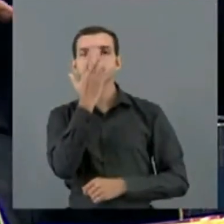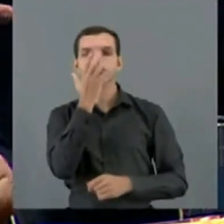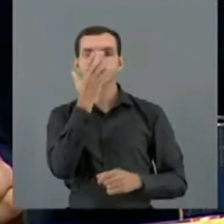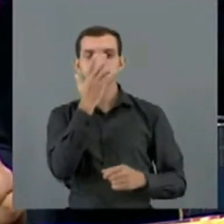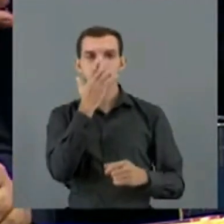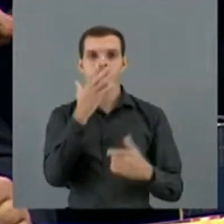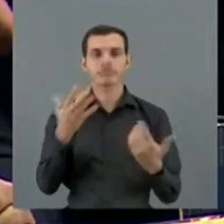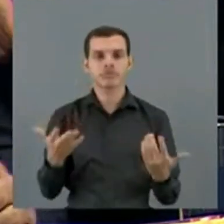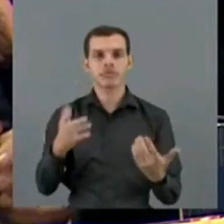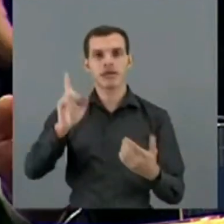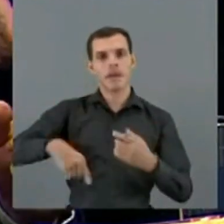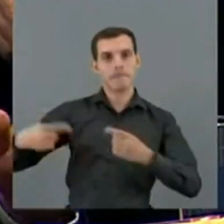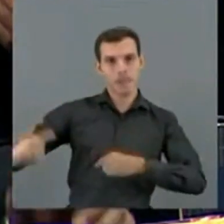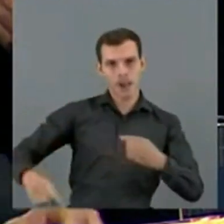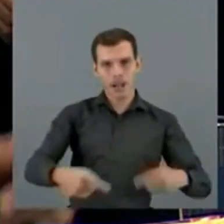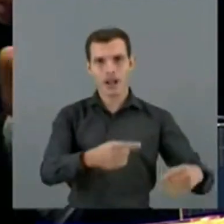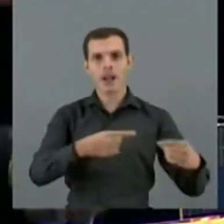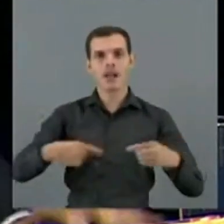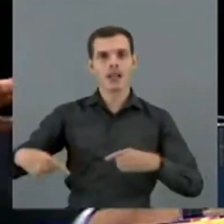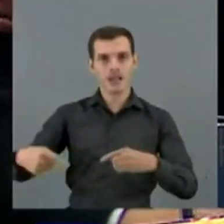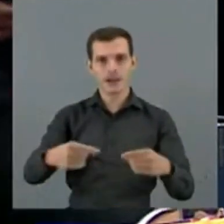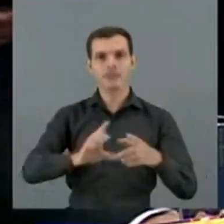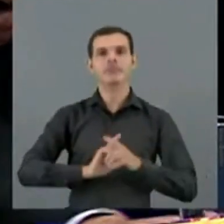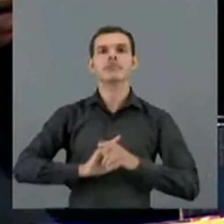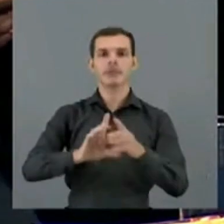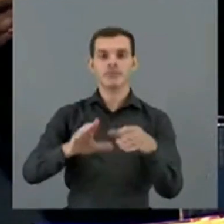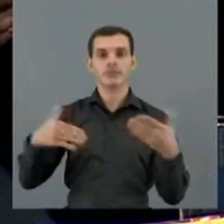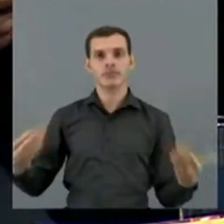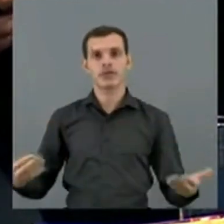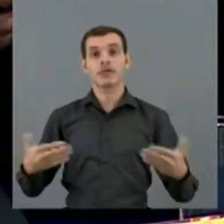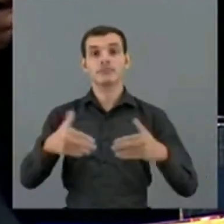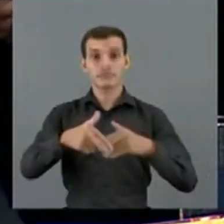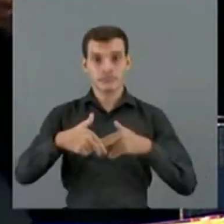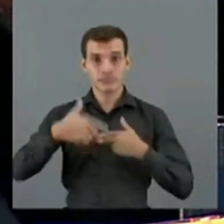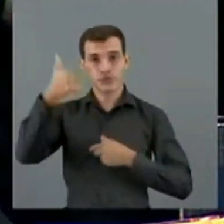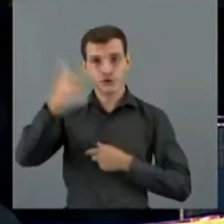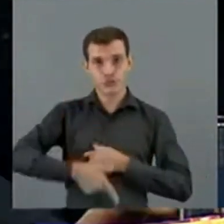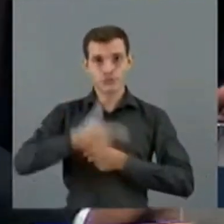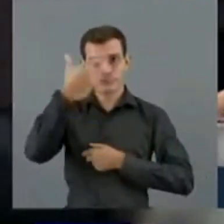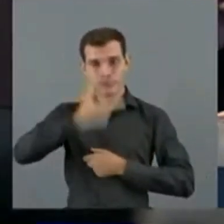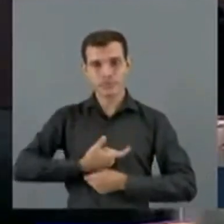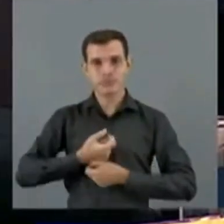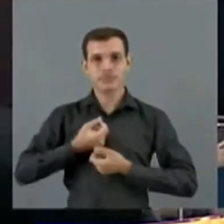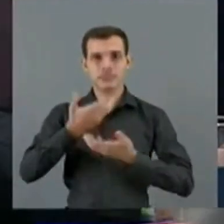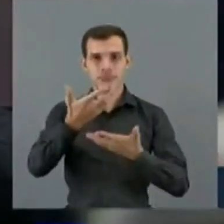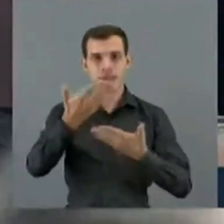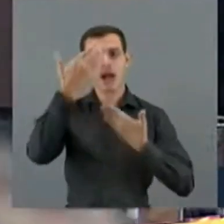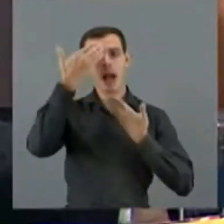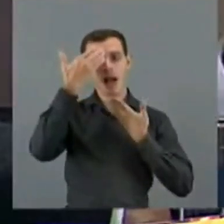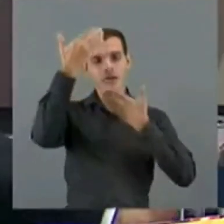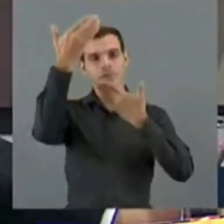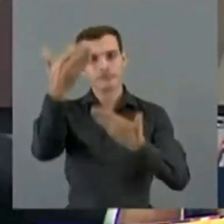esse grande debate democrático. Portanto, mais uma vez agradeço